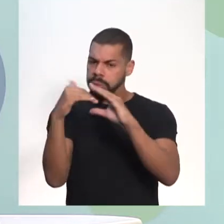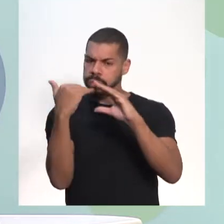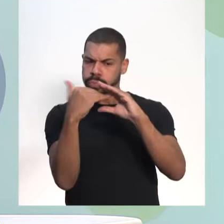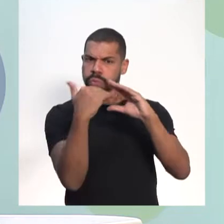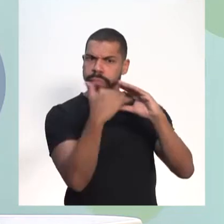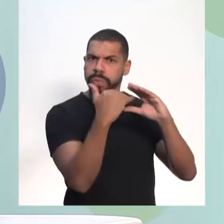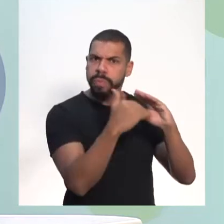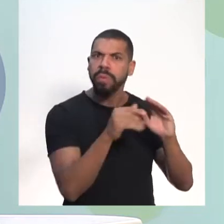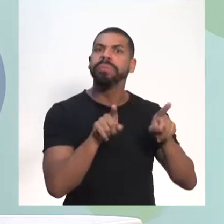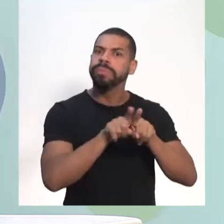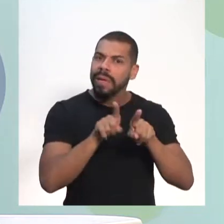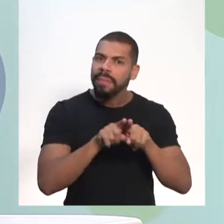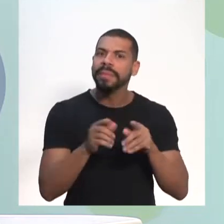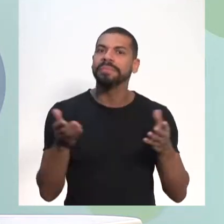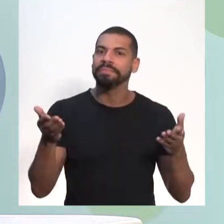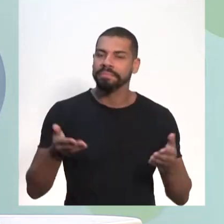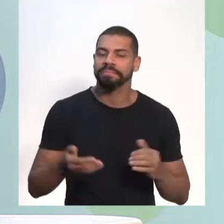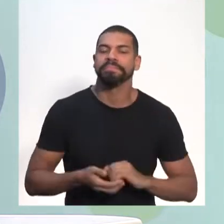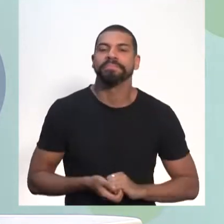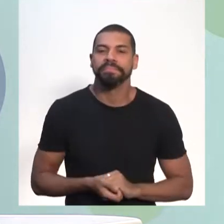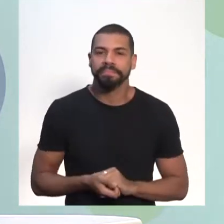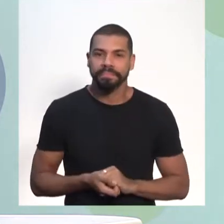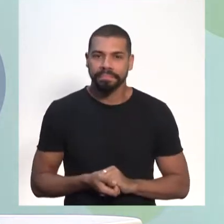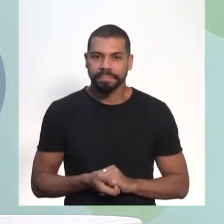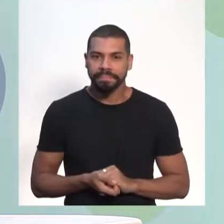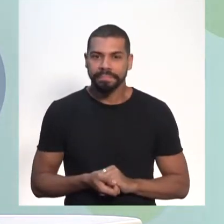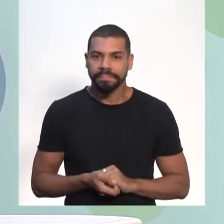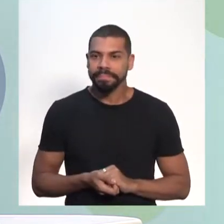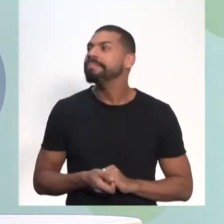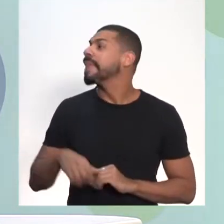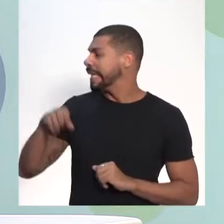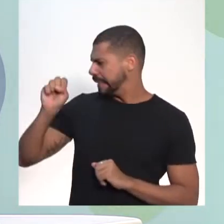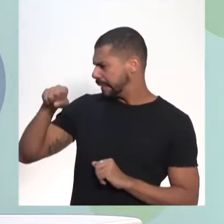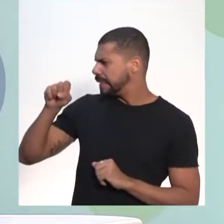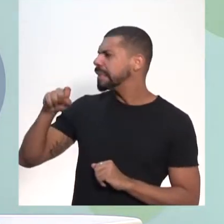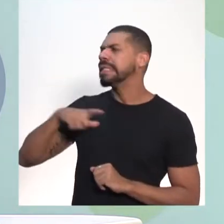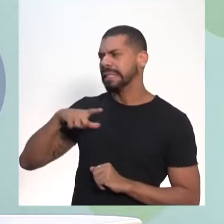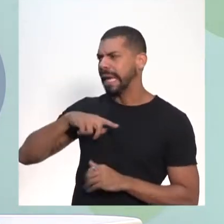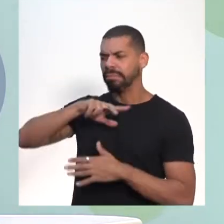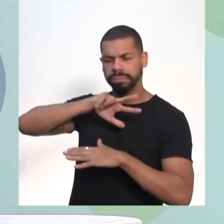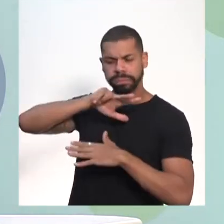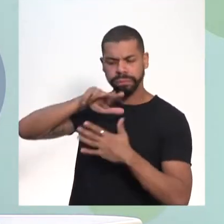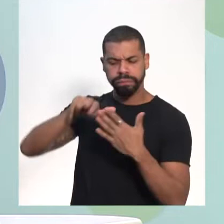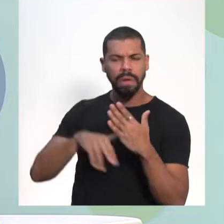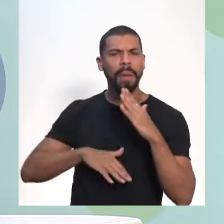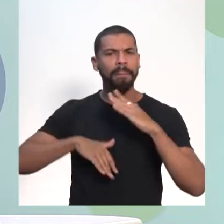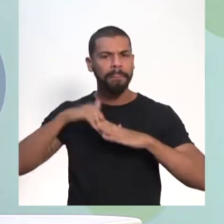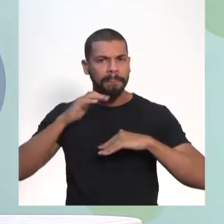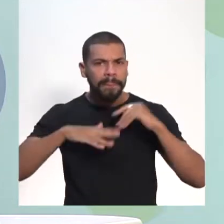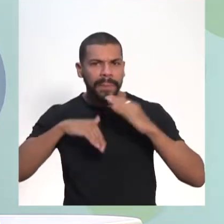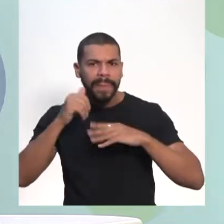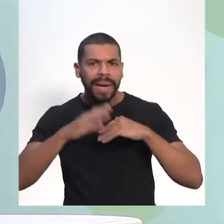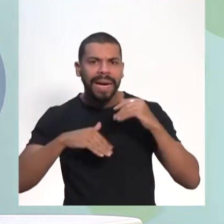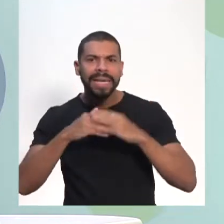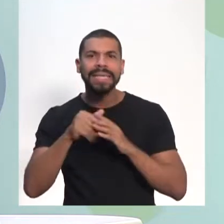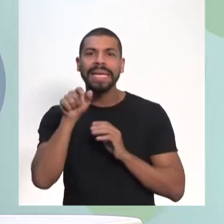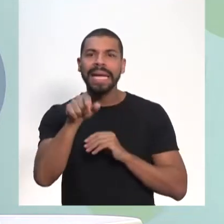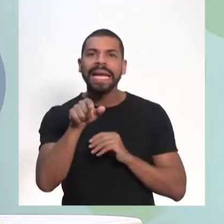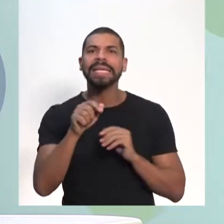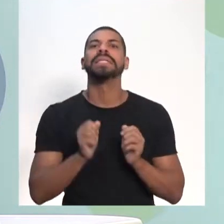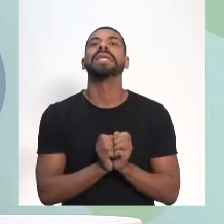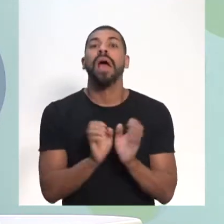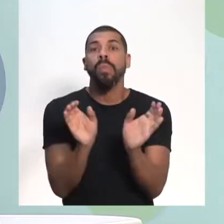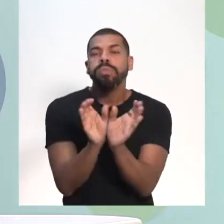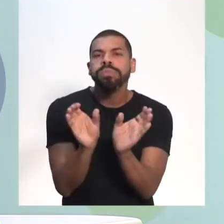ATPCs, passaremos novamente. Sim, bastante recursos. O Teams não é a única